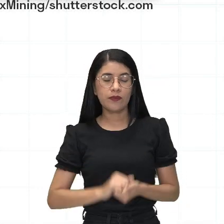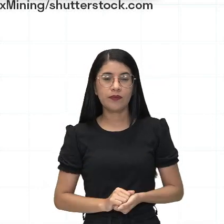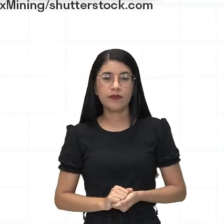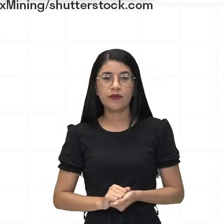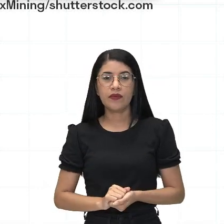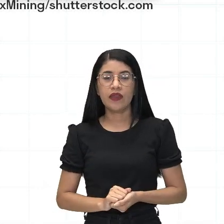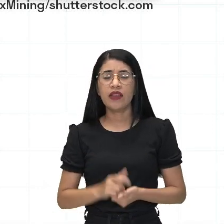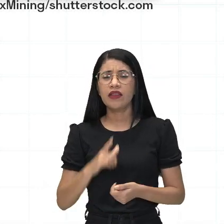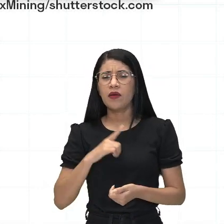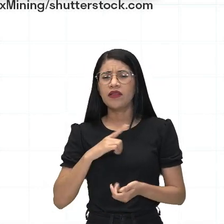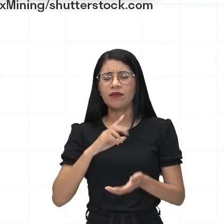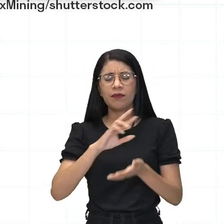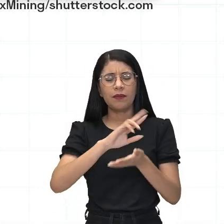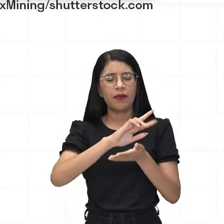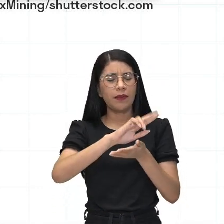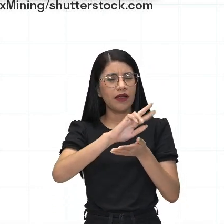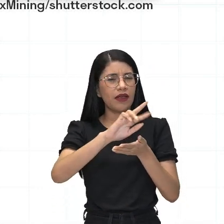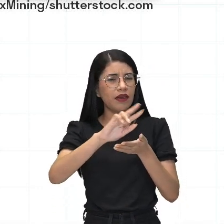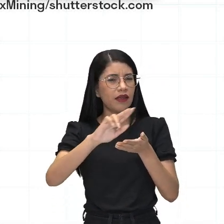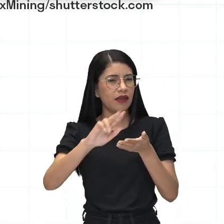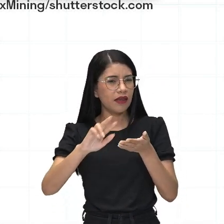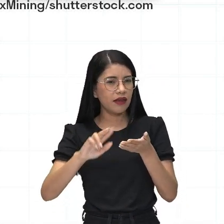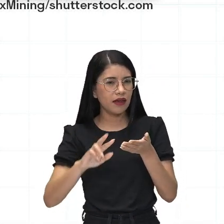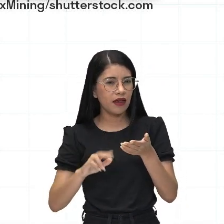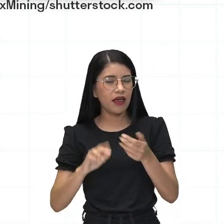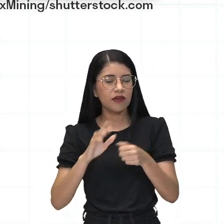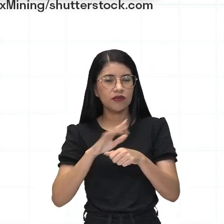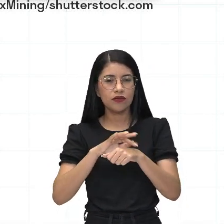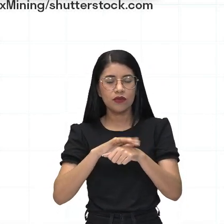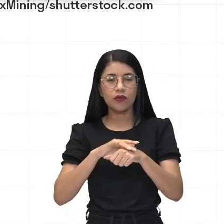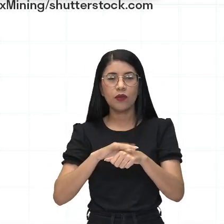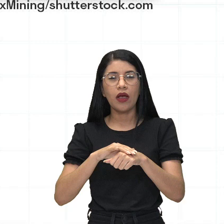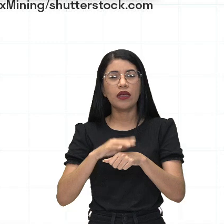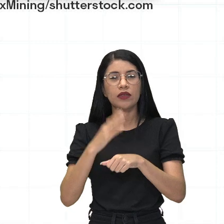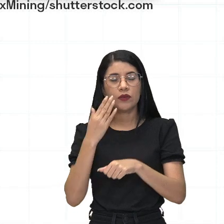aí várias as doenças causadas por